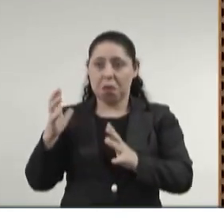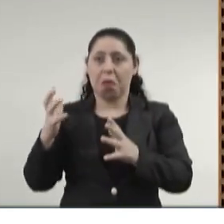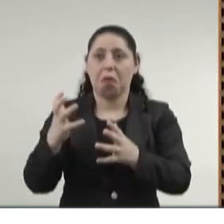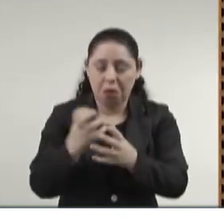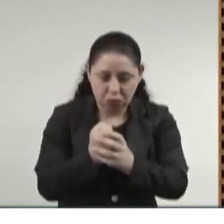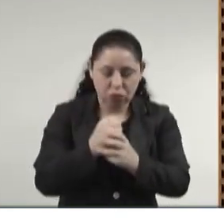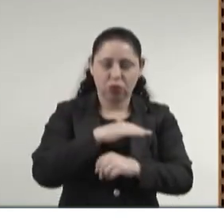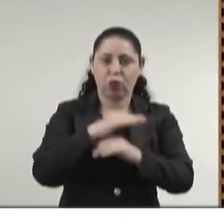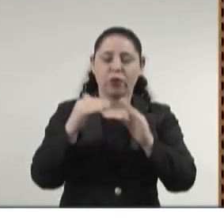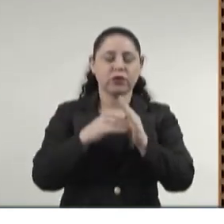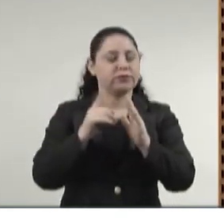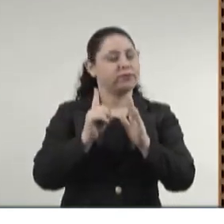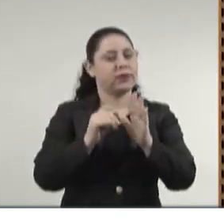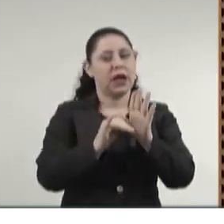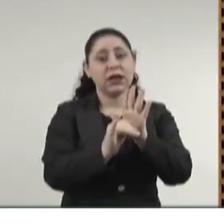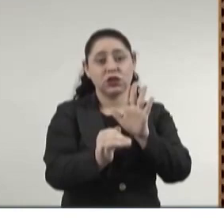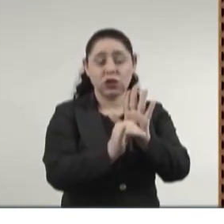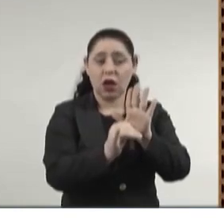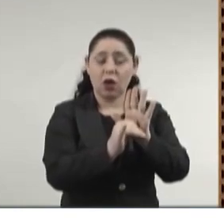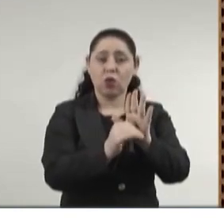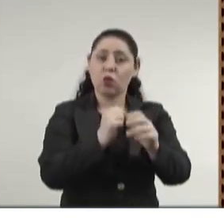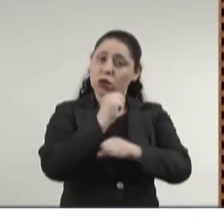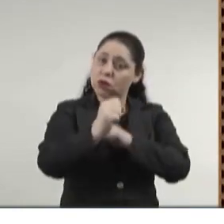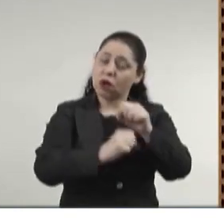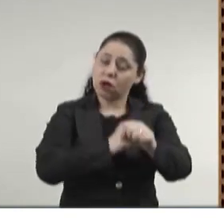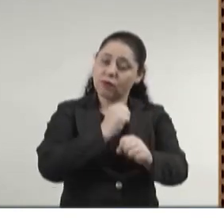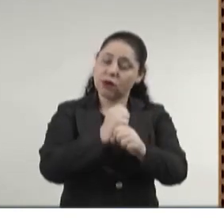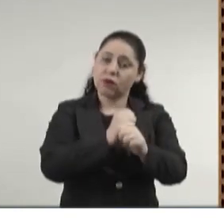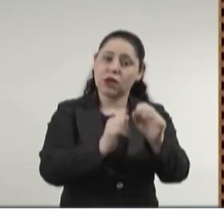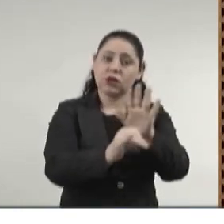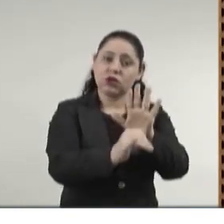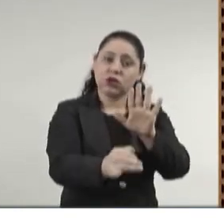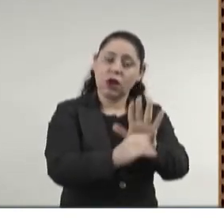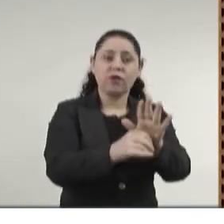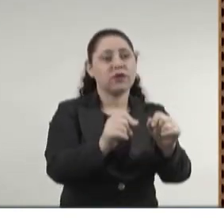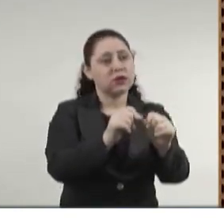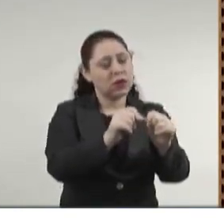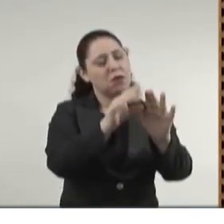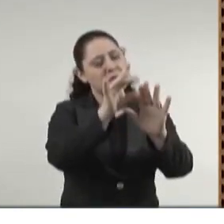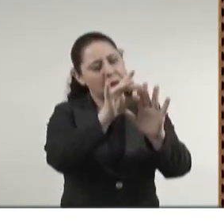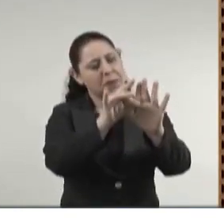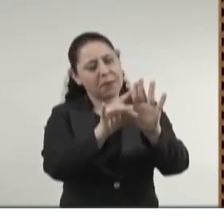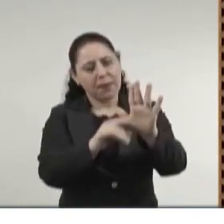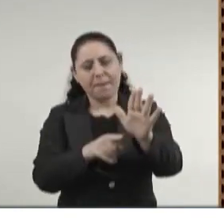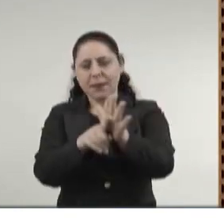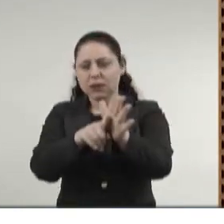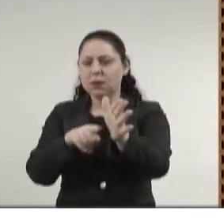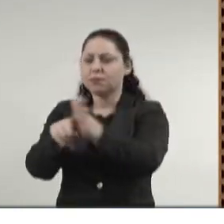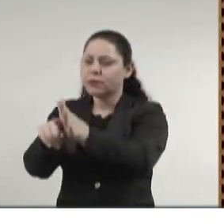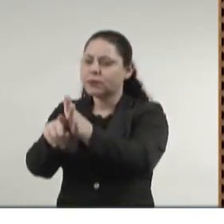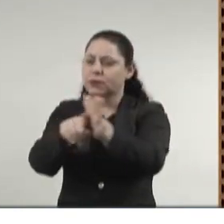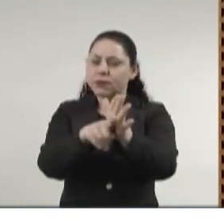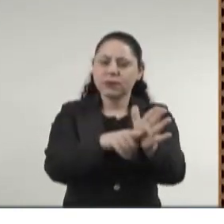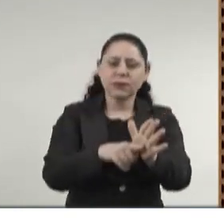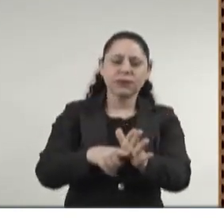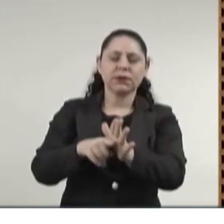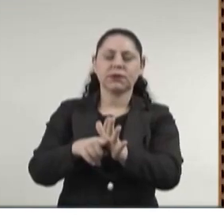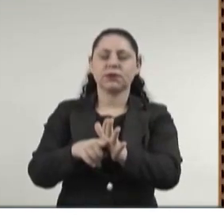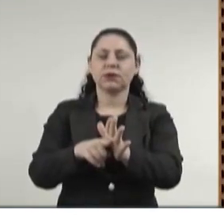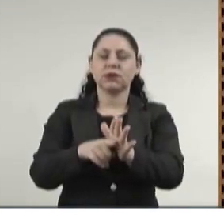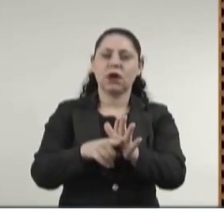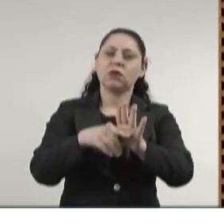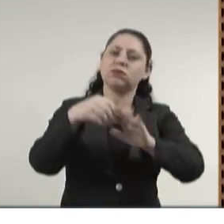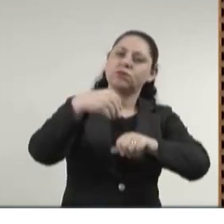colocar editais. O ano que vem vamos colocar edital para fazer essa pesquisa, esse